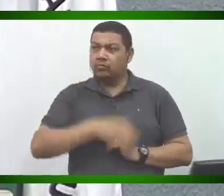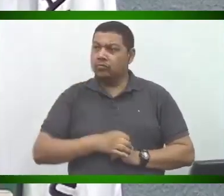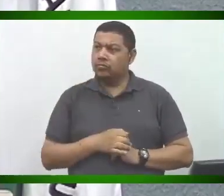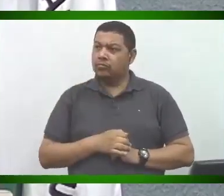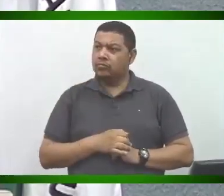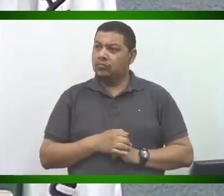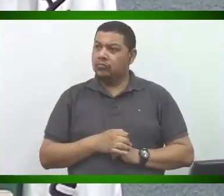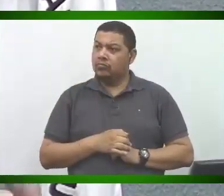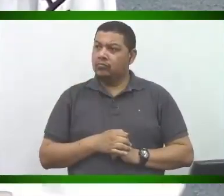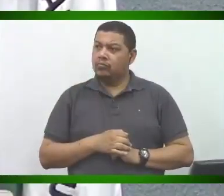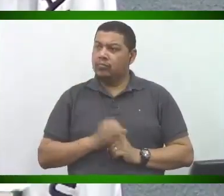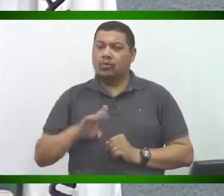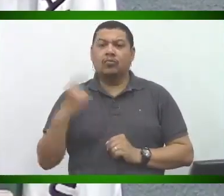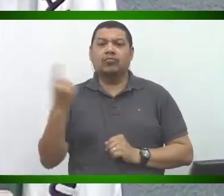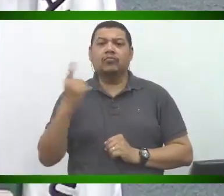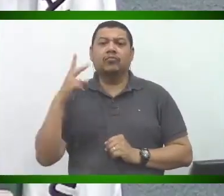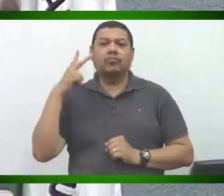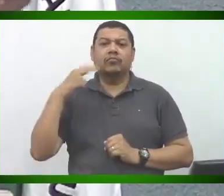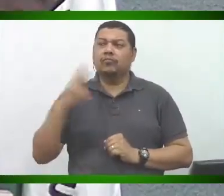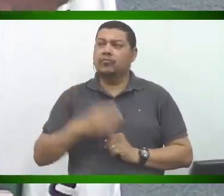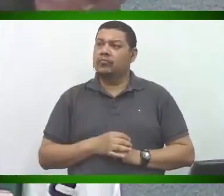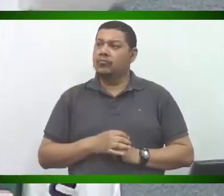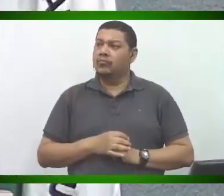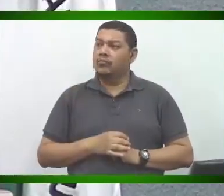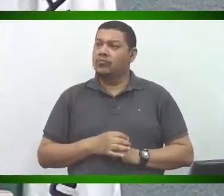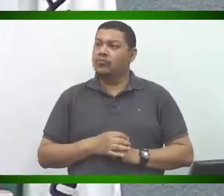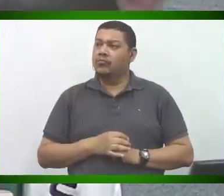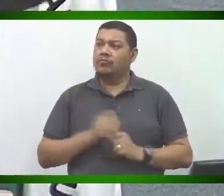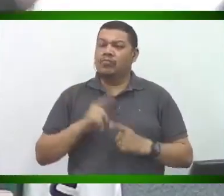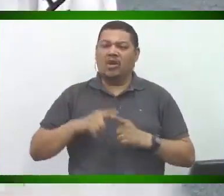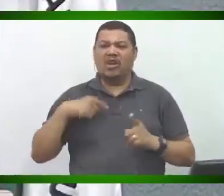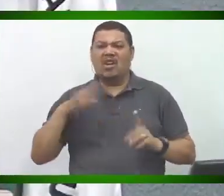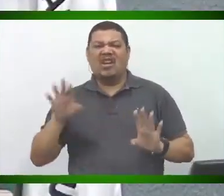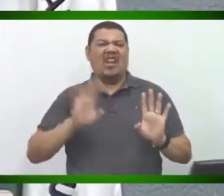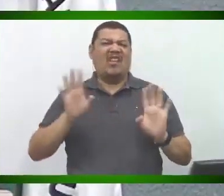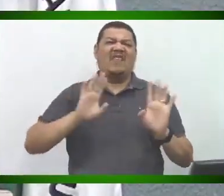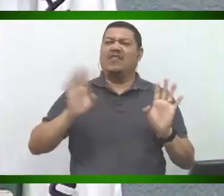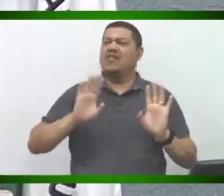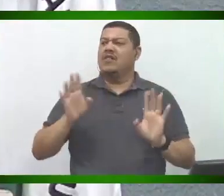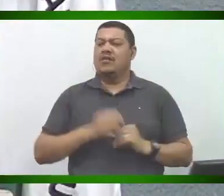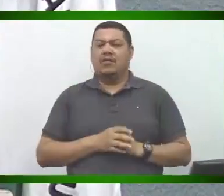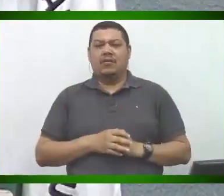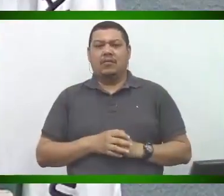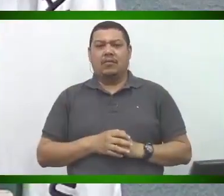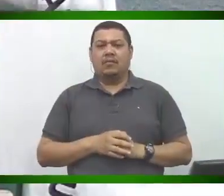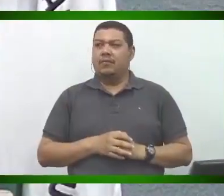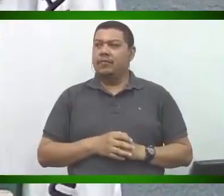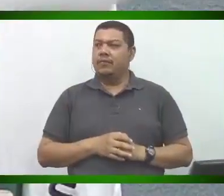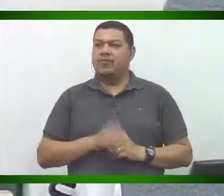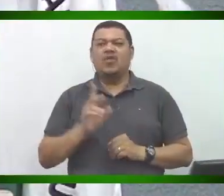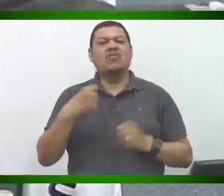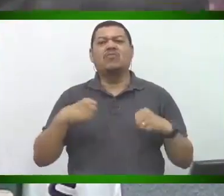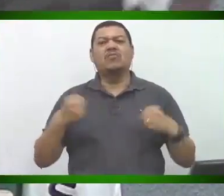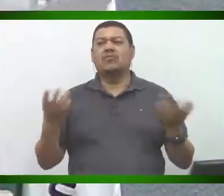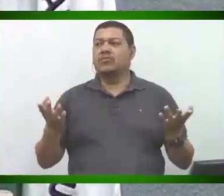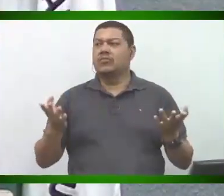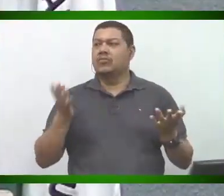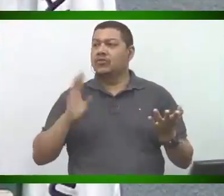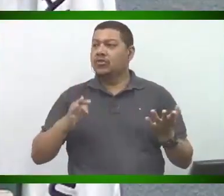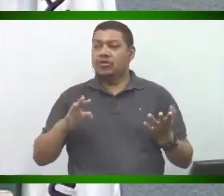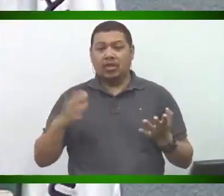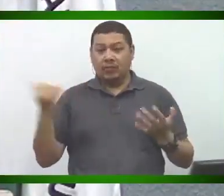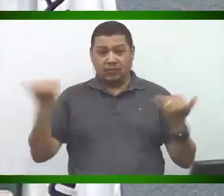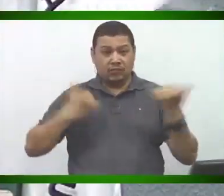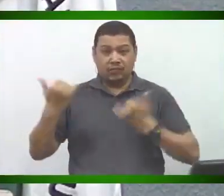um único vereador que estive lá. Porque os vereadores falaram, não vou lá naquela pataia caiada não, ué. Não precisa daquilo, nós temos centros informados